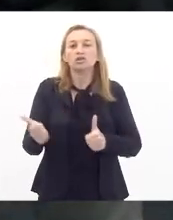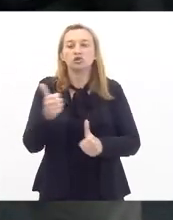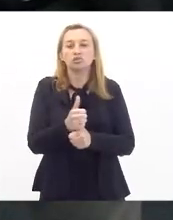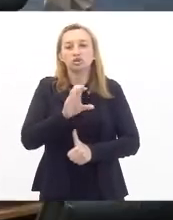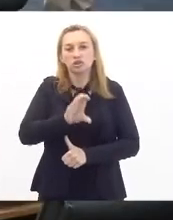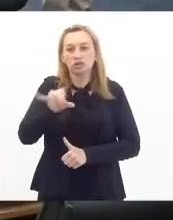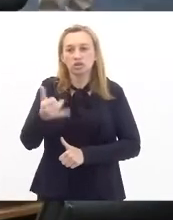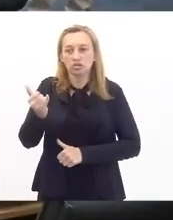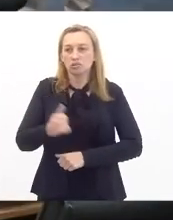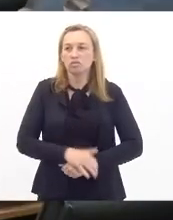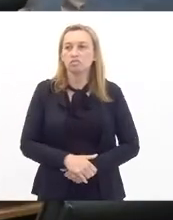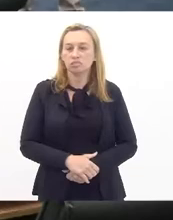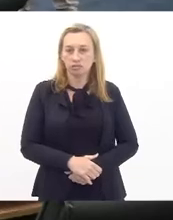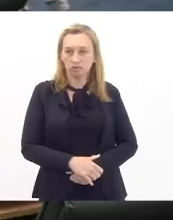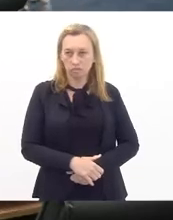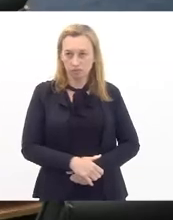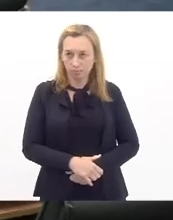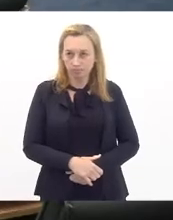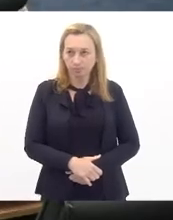substantivo da ccj